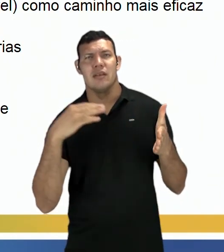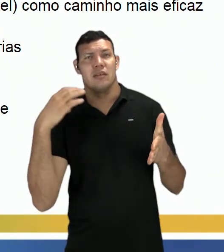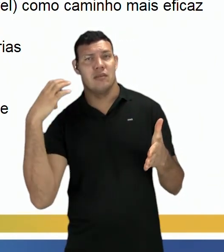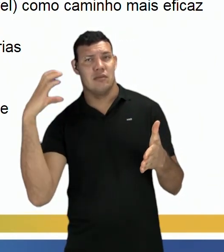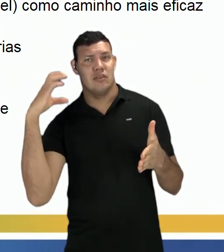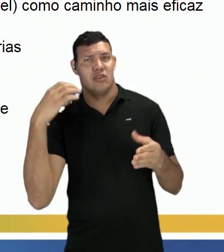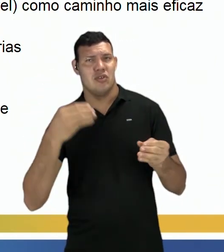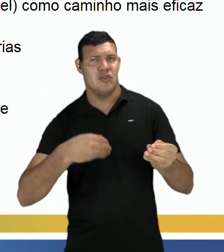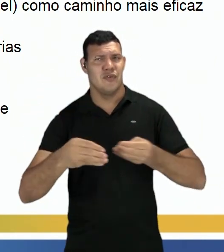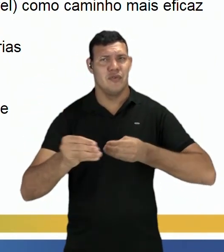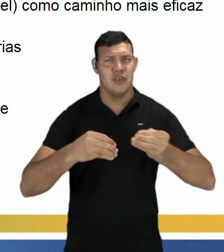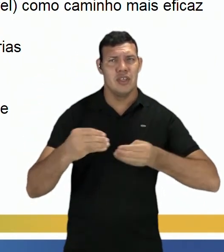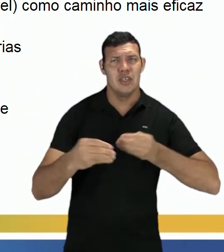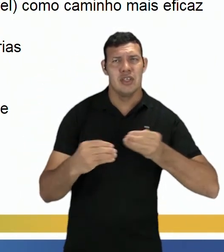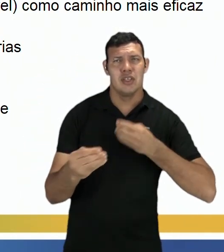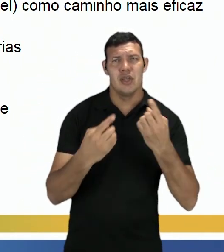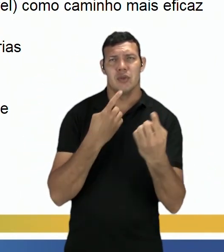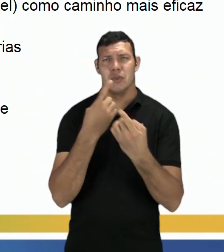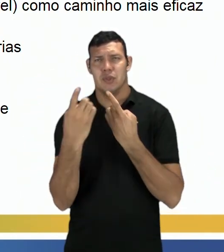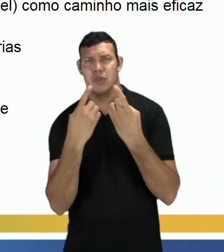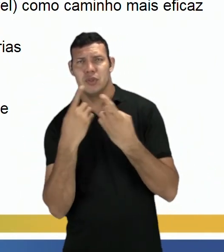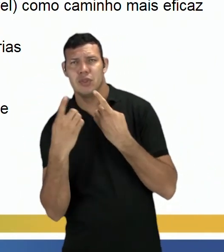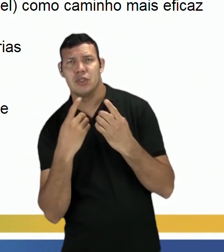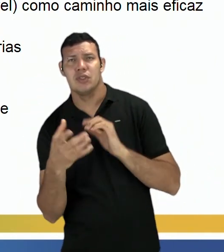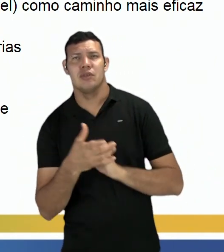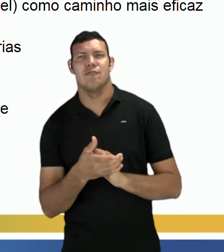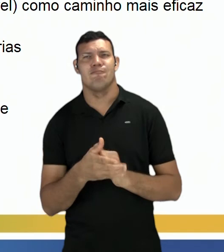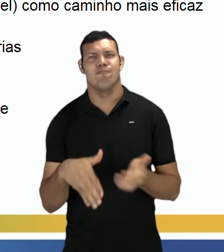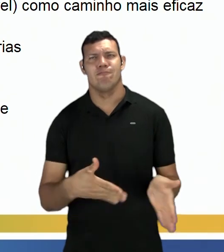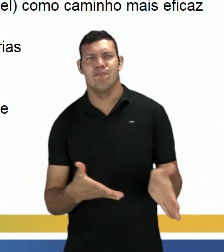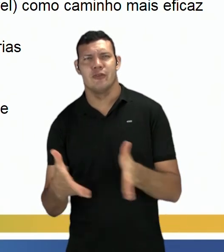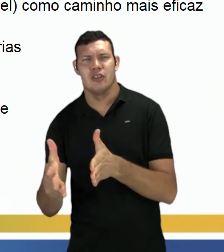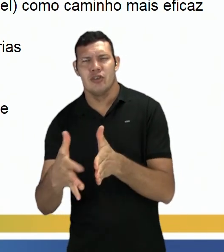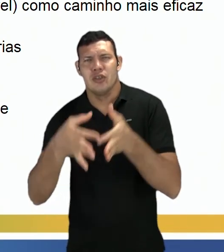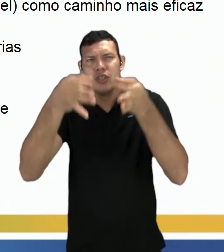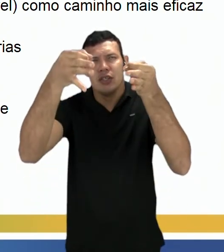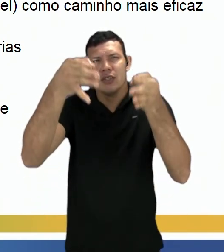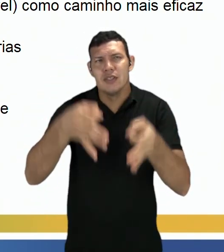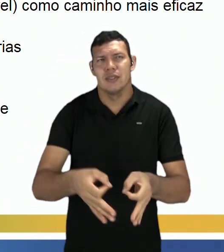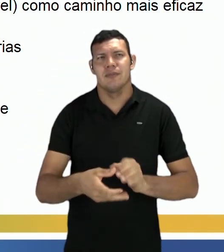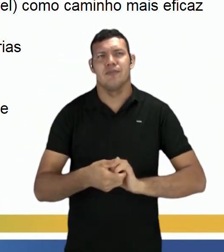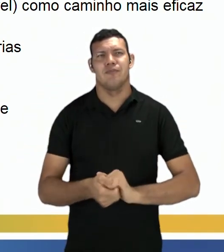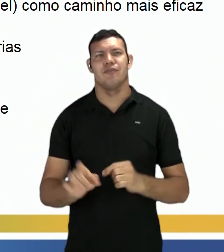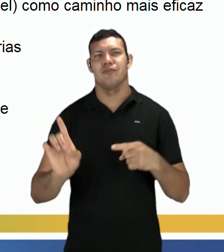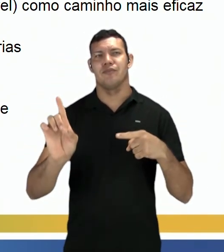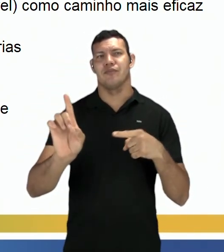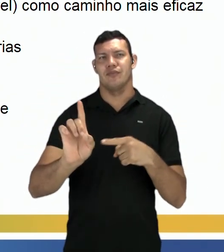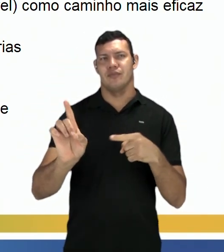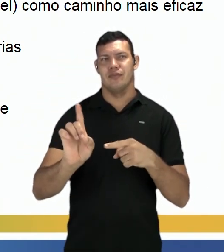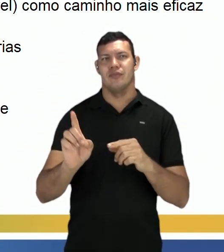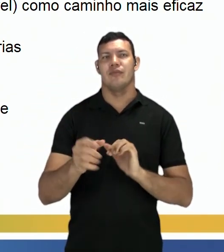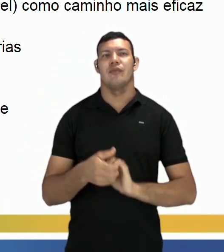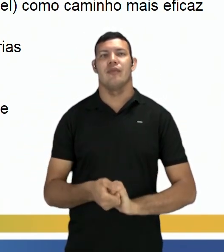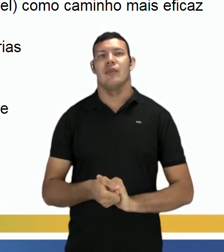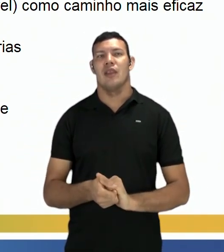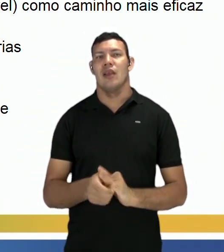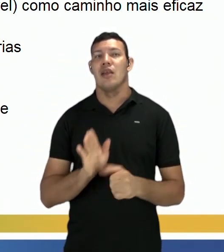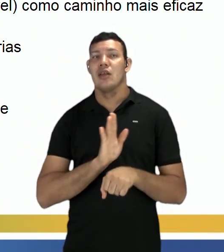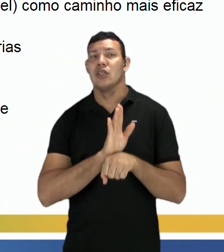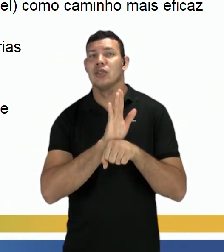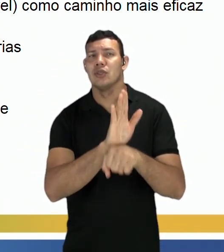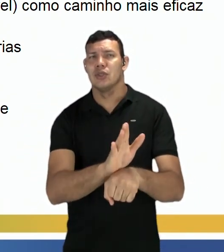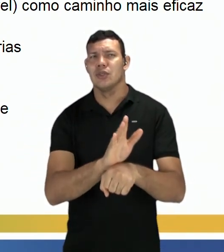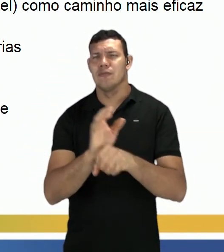eficaz às evidências do conhecimento científico. Também não. D: contribuir à